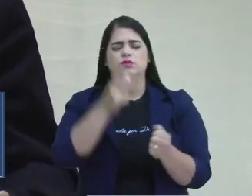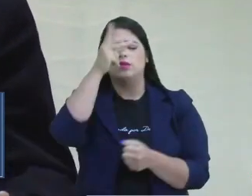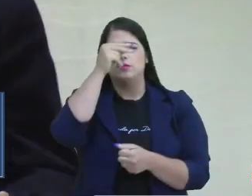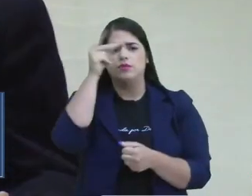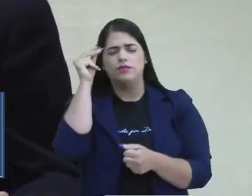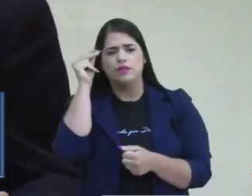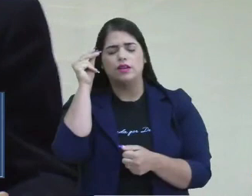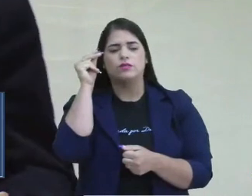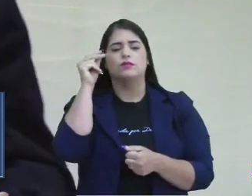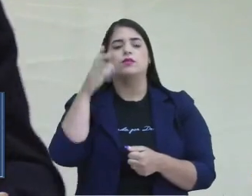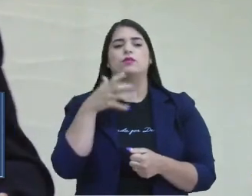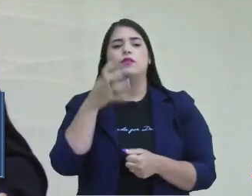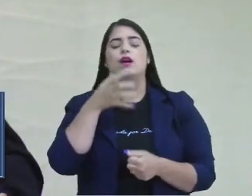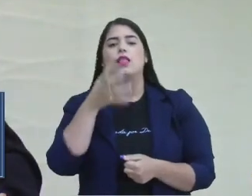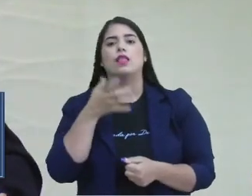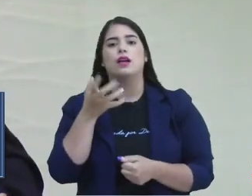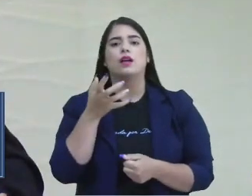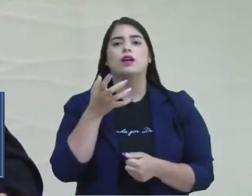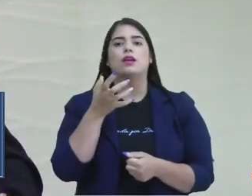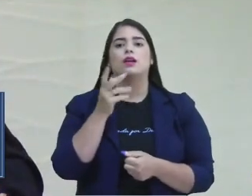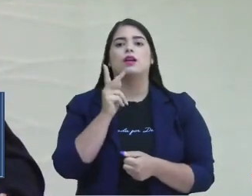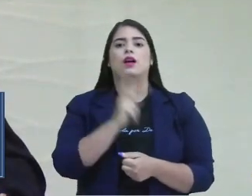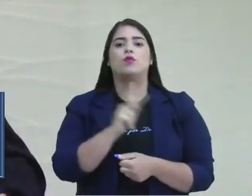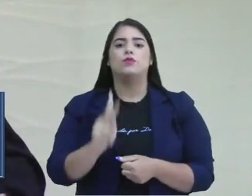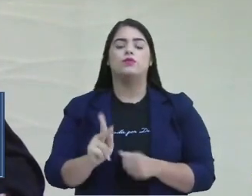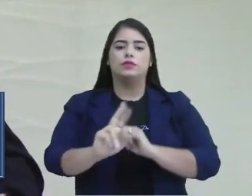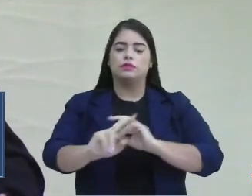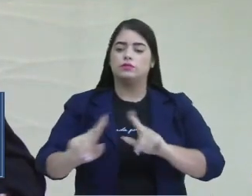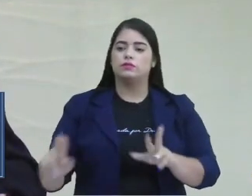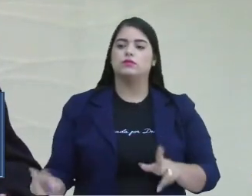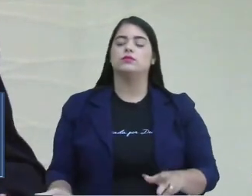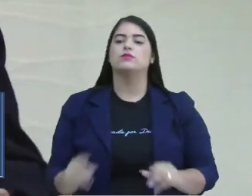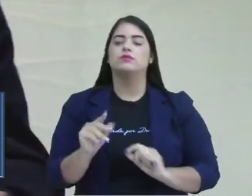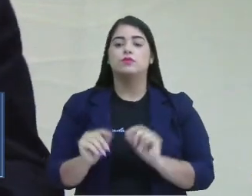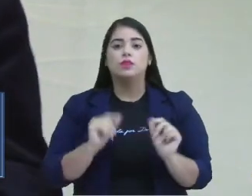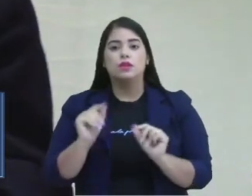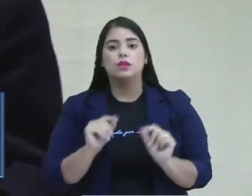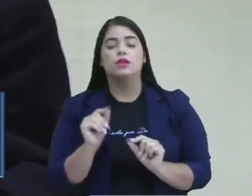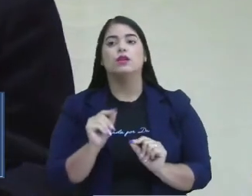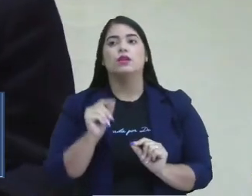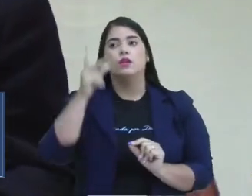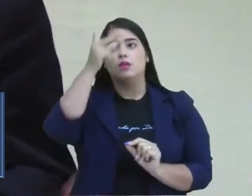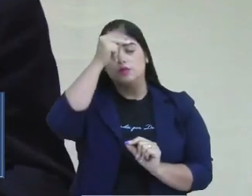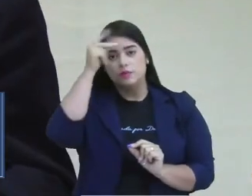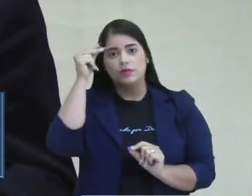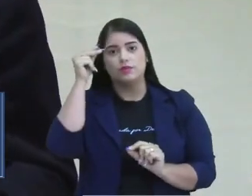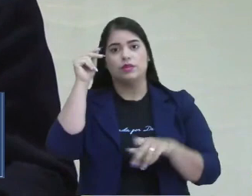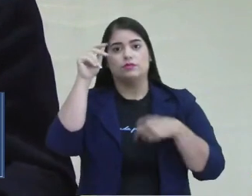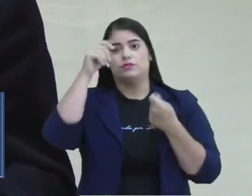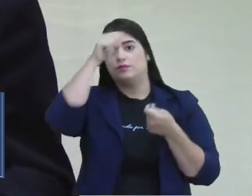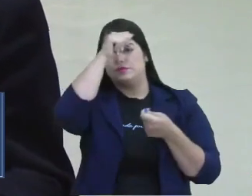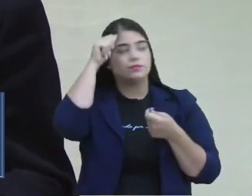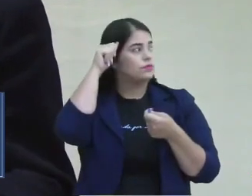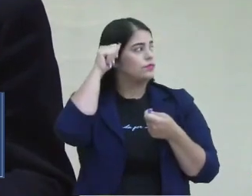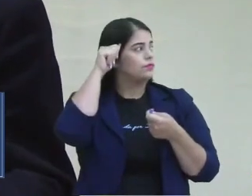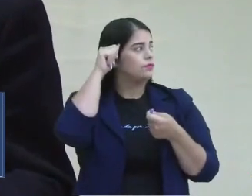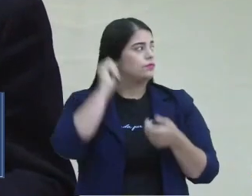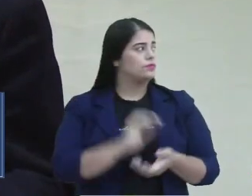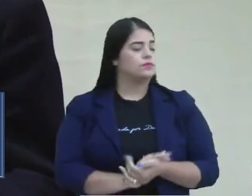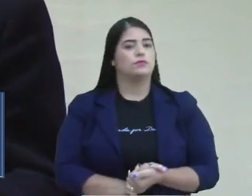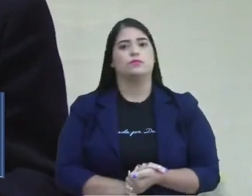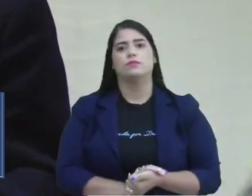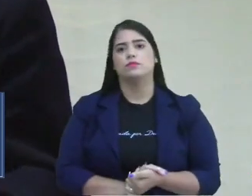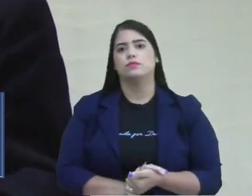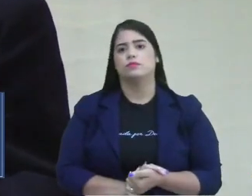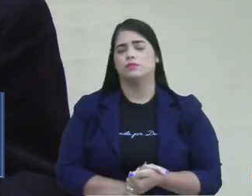dizer aos professores que o prefeito Alexandre Batité, além do